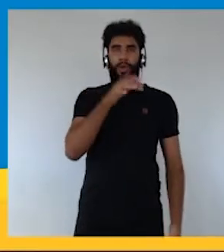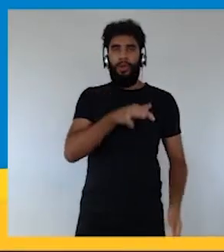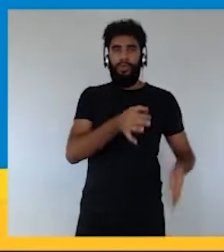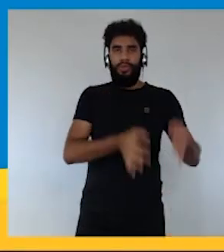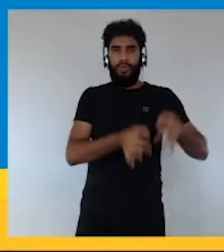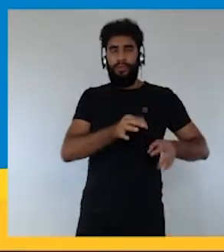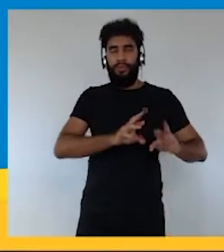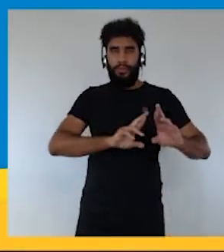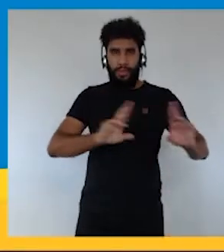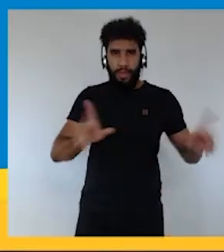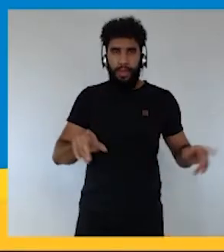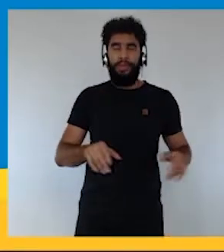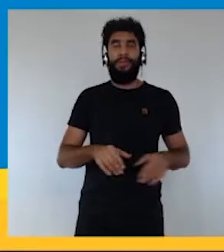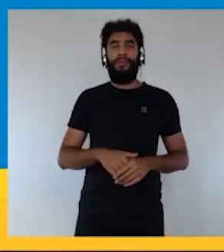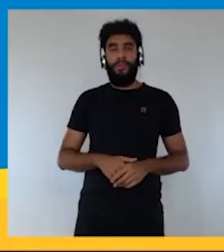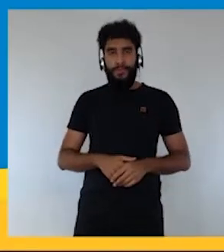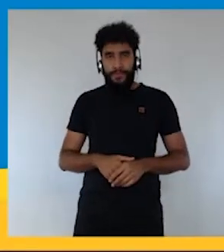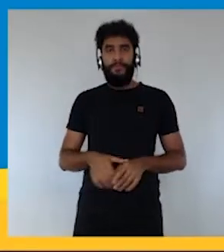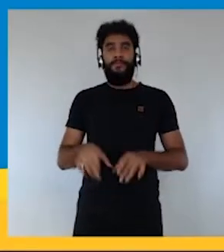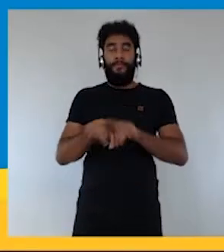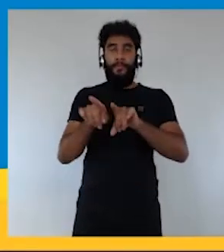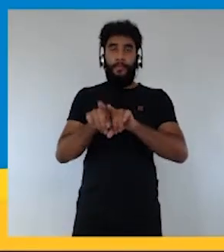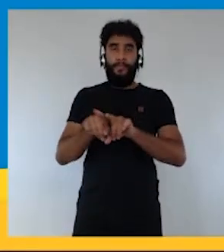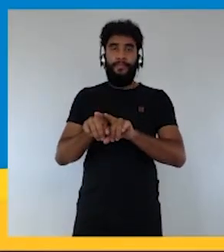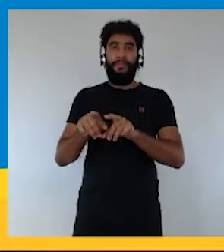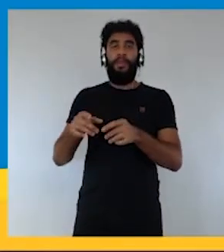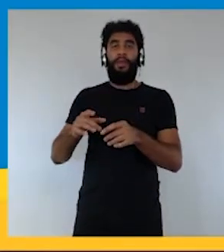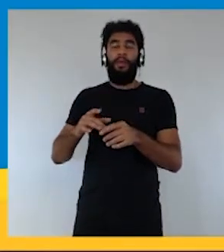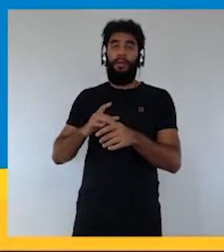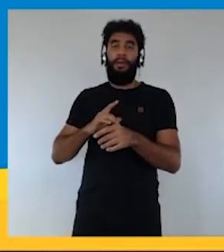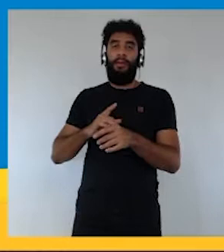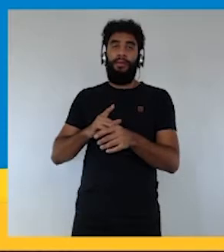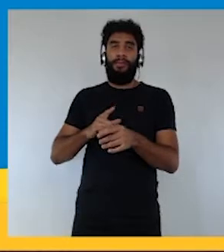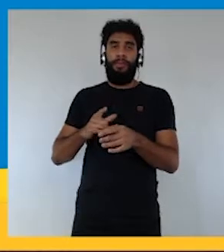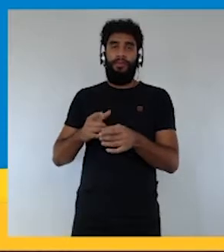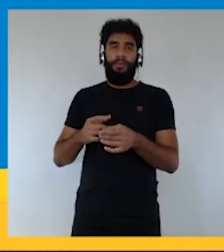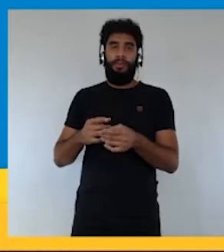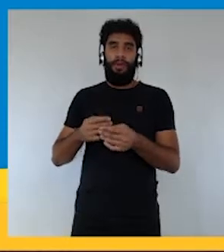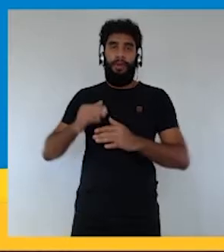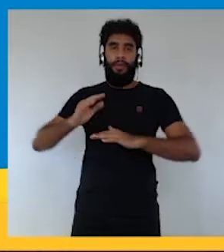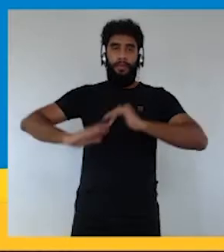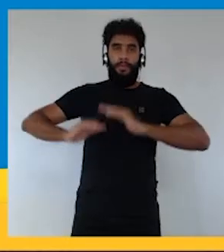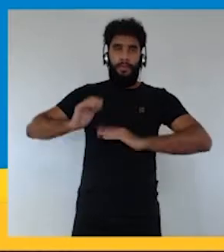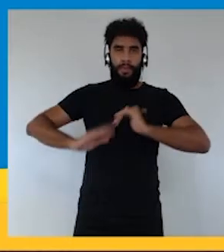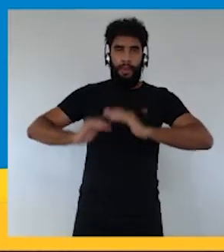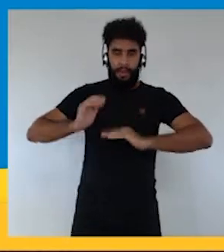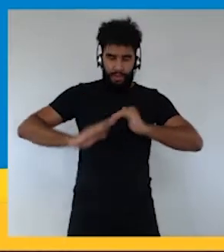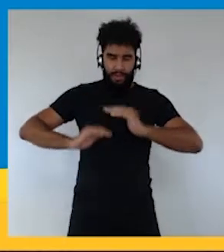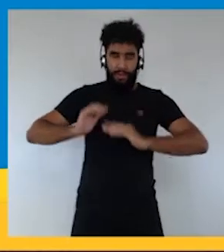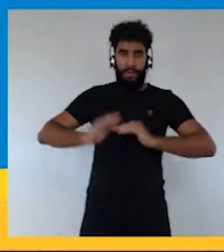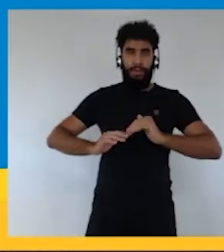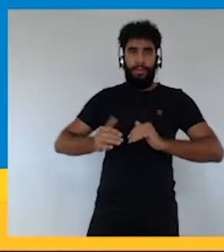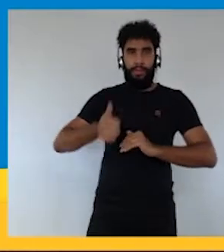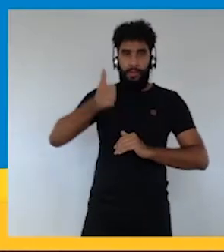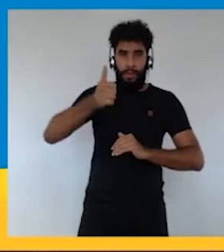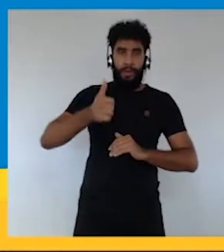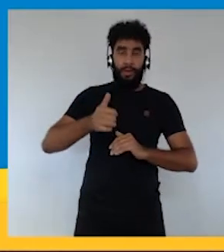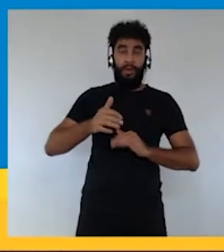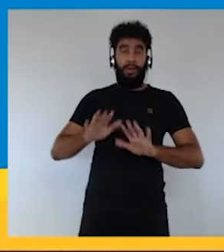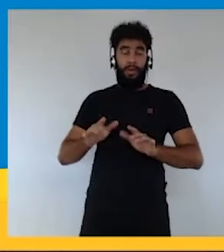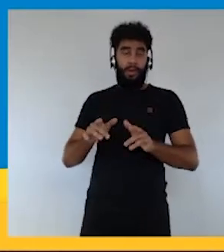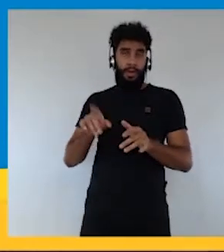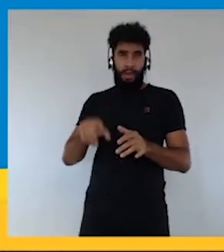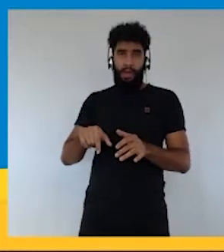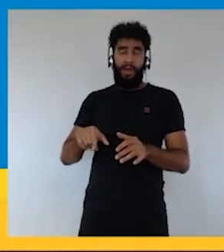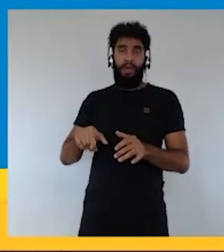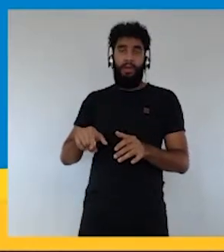culturas jurídicas diferentes, e que se estabelece um pouco as melhores práticas do mercado através desses instrumentos. Mas esses